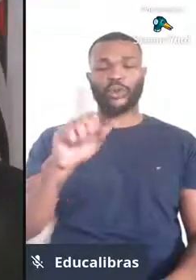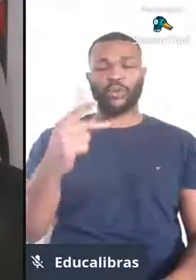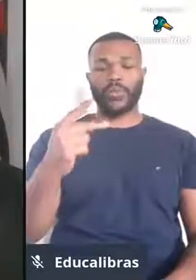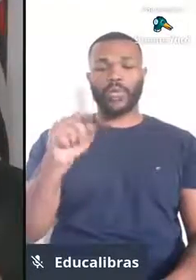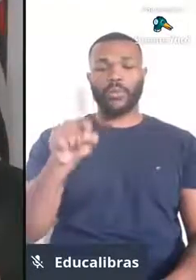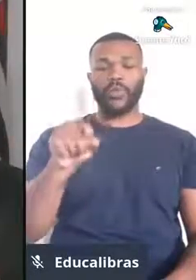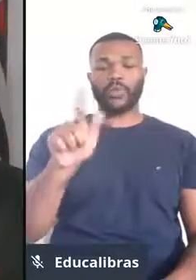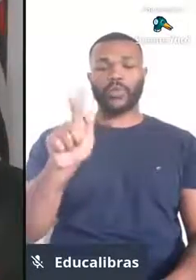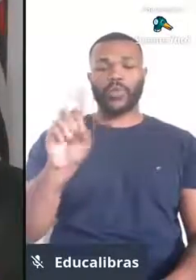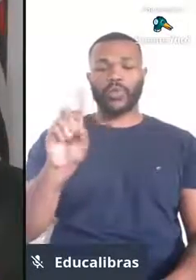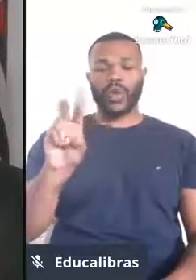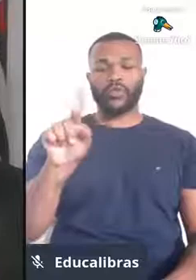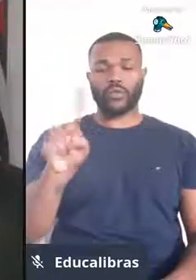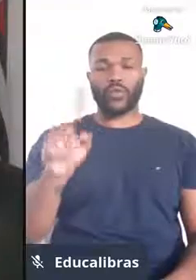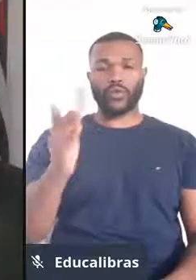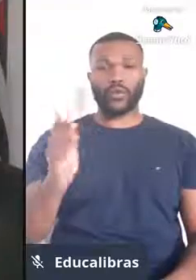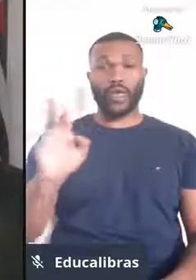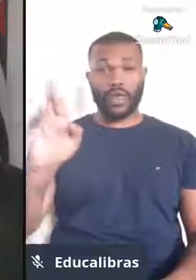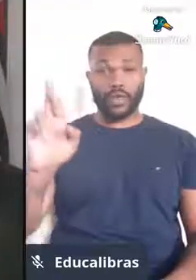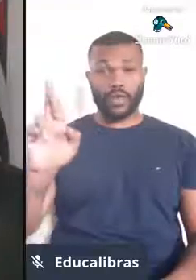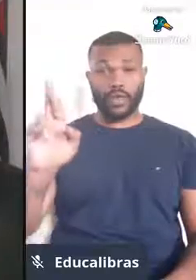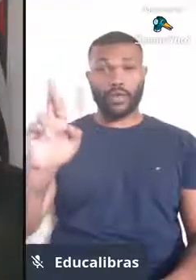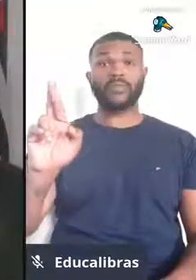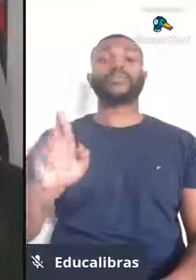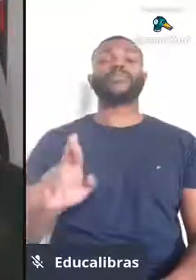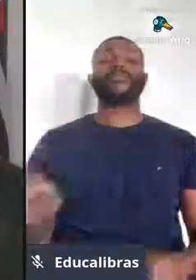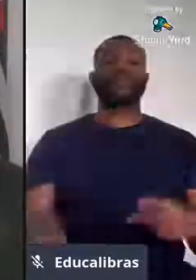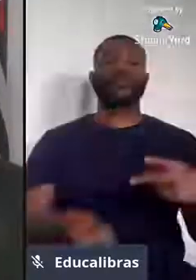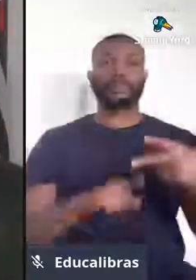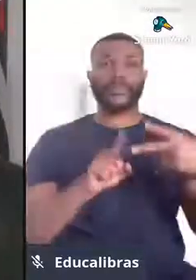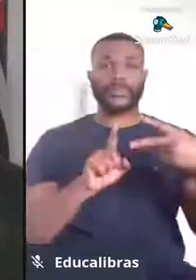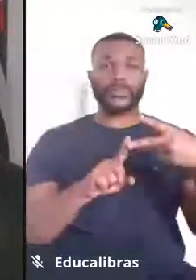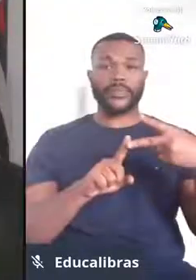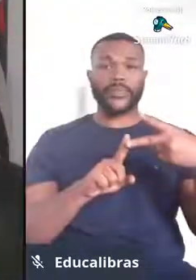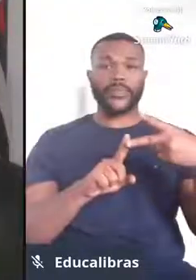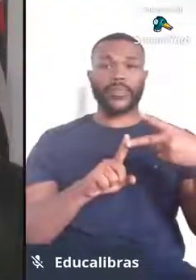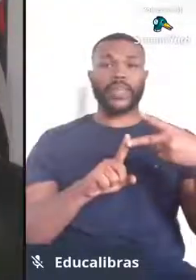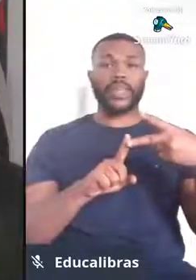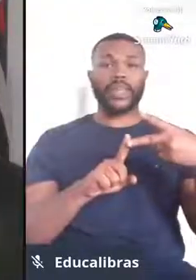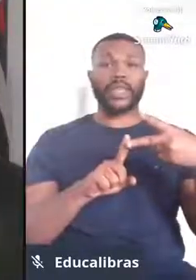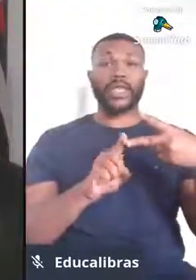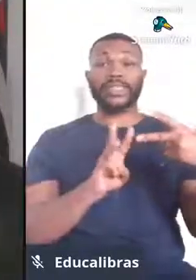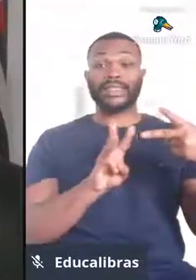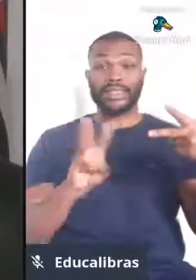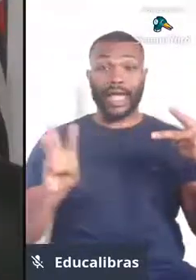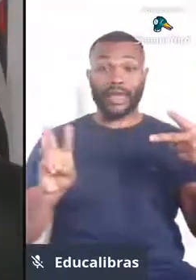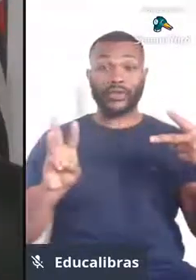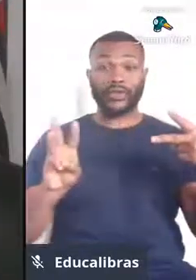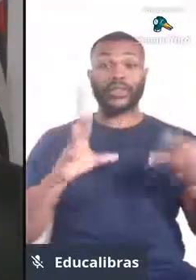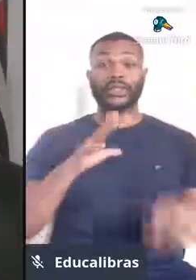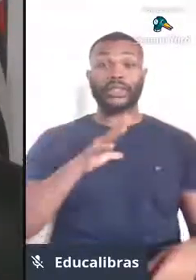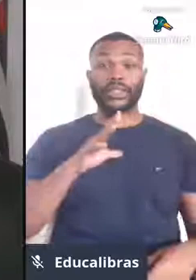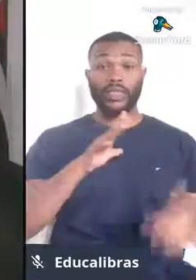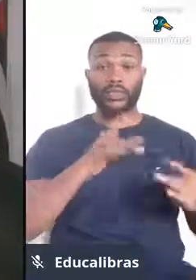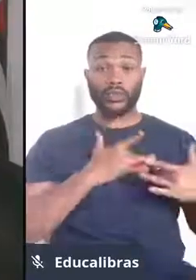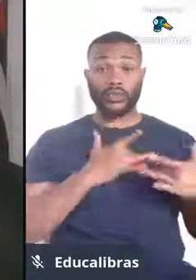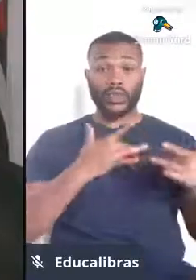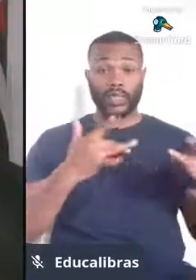doações@prefeitura.sp.gov.br. Doacões, né? Vamos ver se... o site do Cidade Solidária, que é o